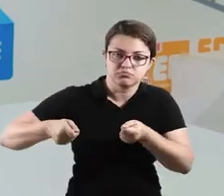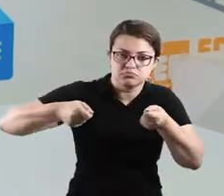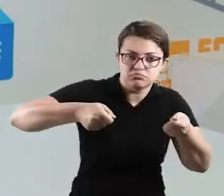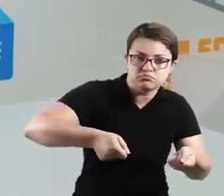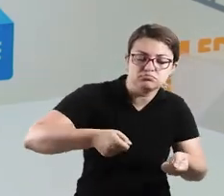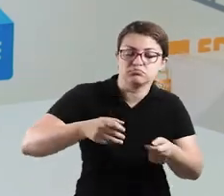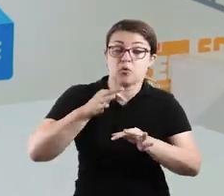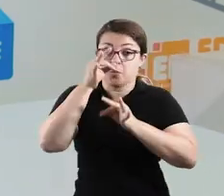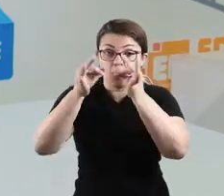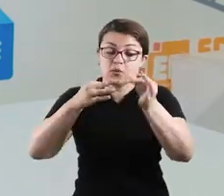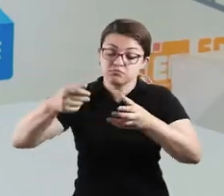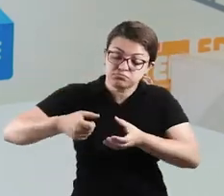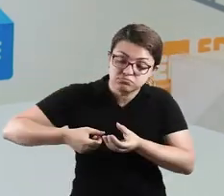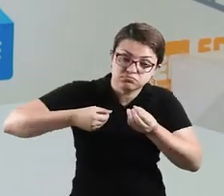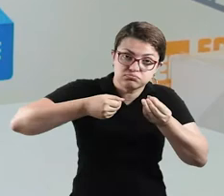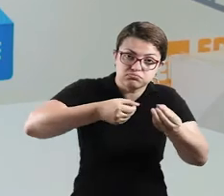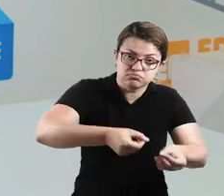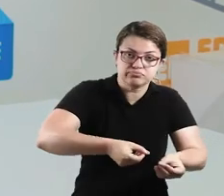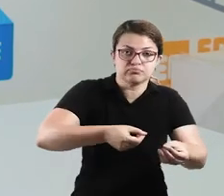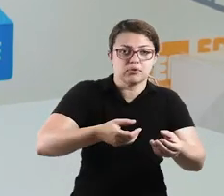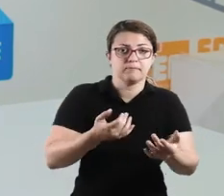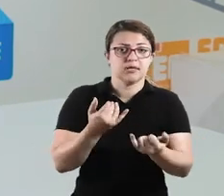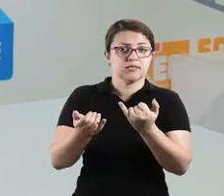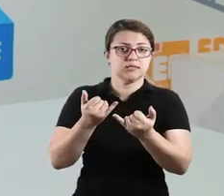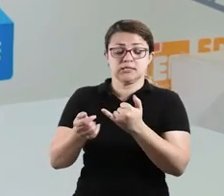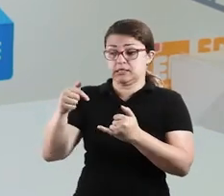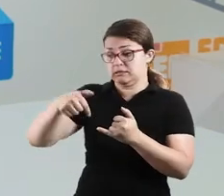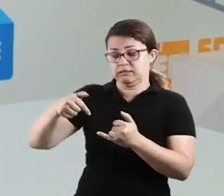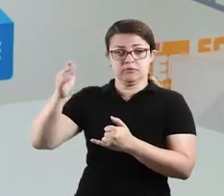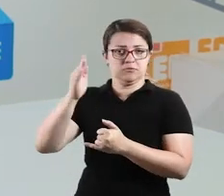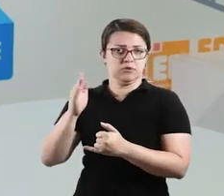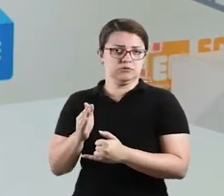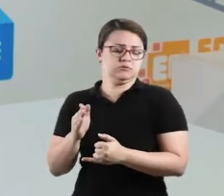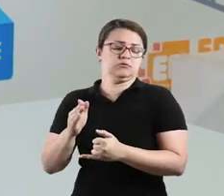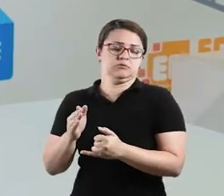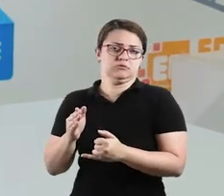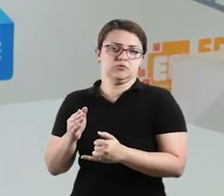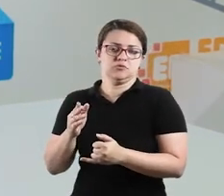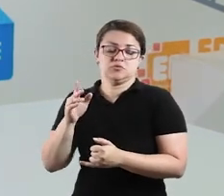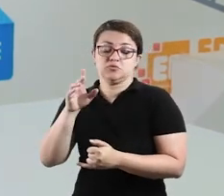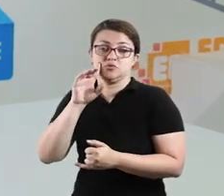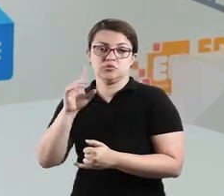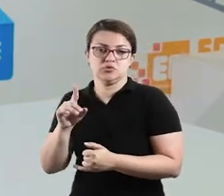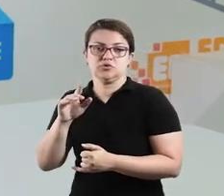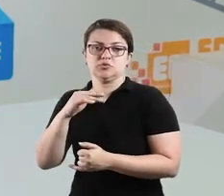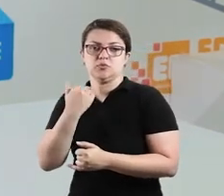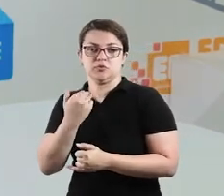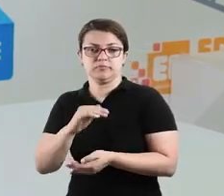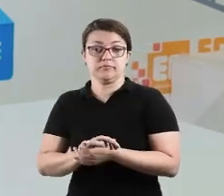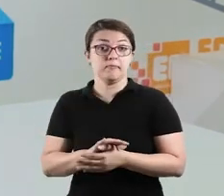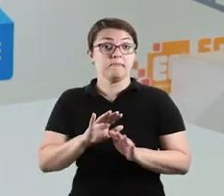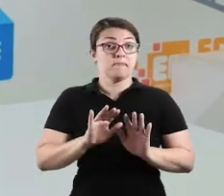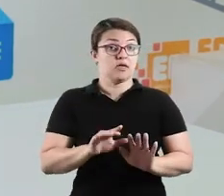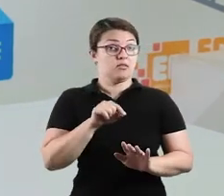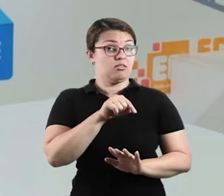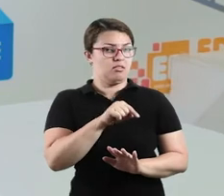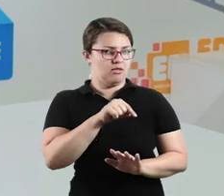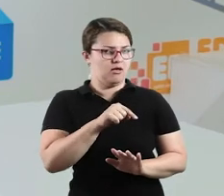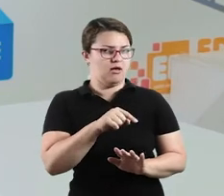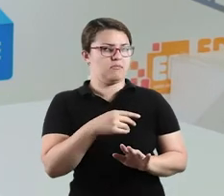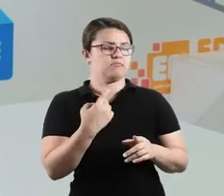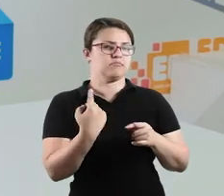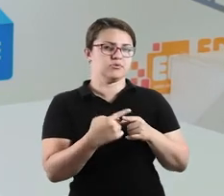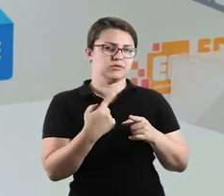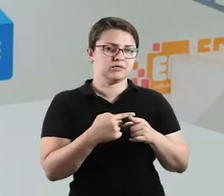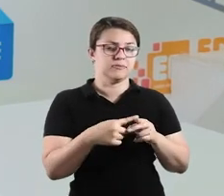Seja de comida, seja de flores, muito parecido com o dia de finados aqui no Brasil, tudo bem? Mas lá na cultura deles, através dos